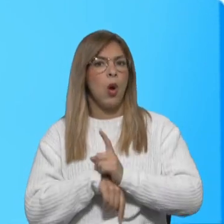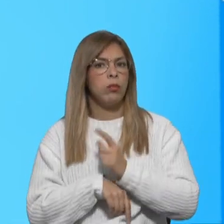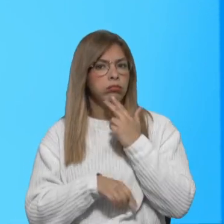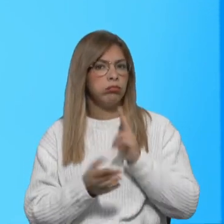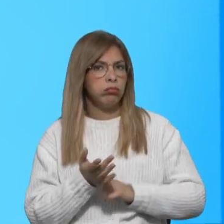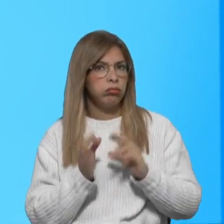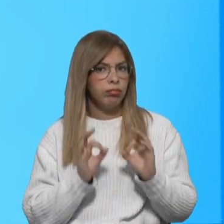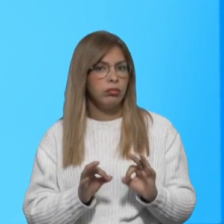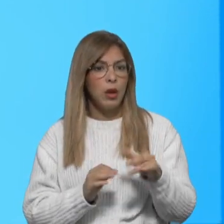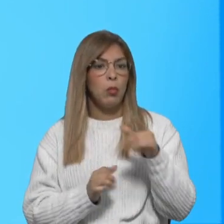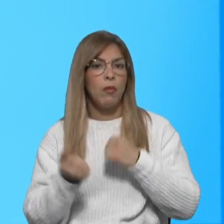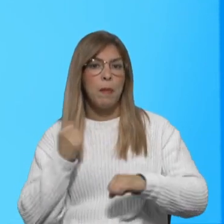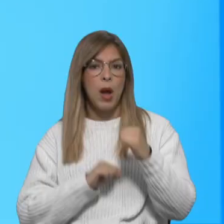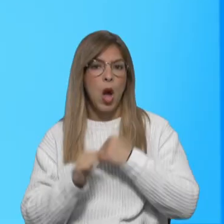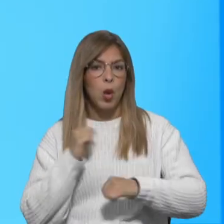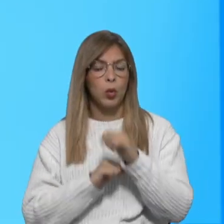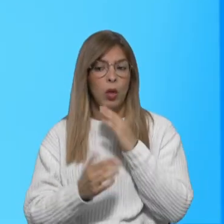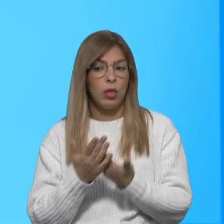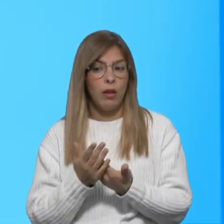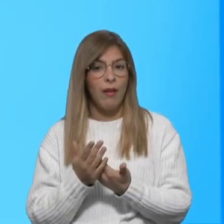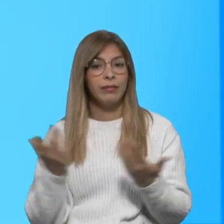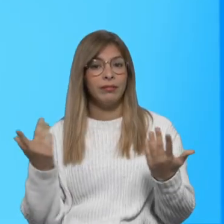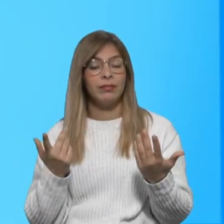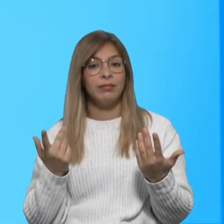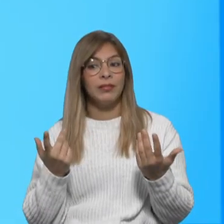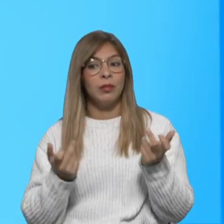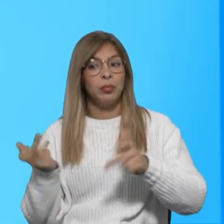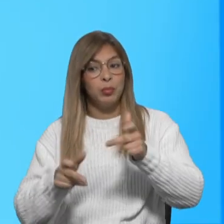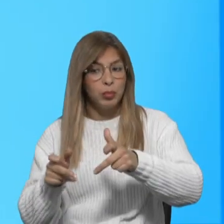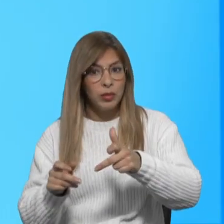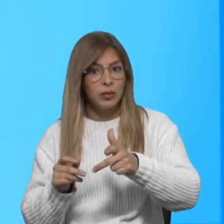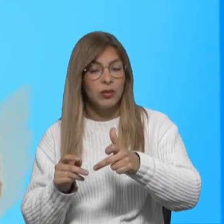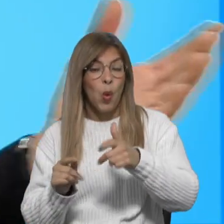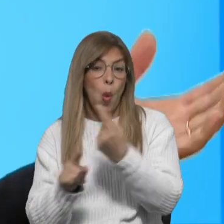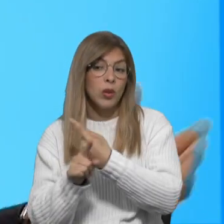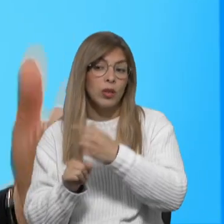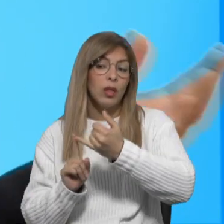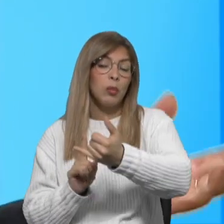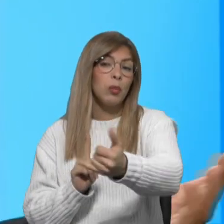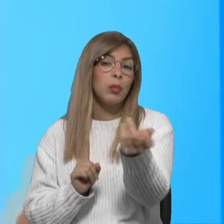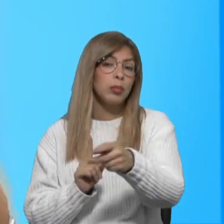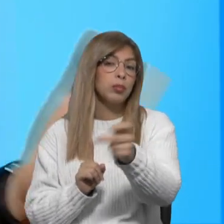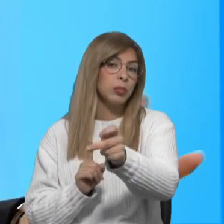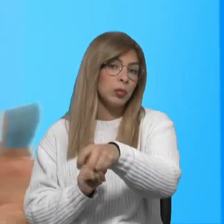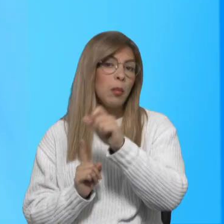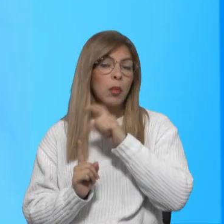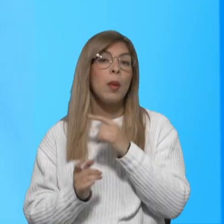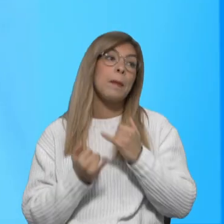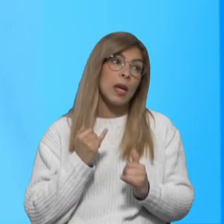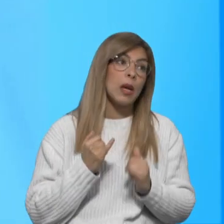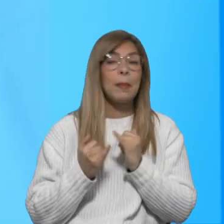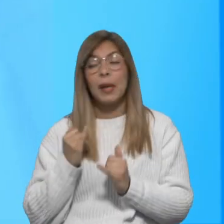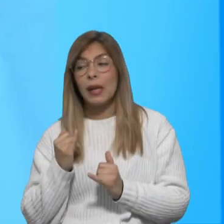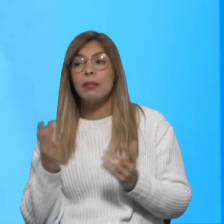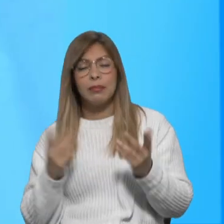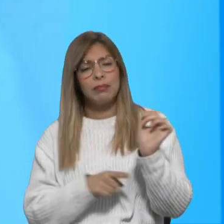que mexe tem contraindicações, não é? E, portanto, há realmente perigo. Se a pergunta é essa, há perigo ou não há perigo? Há perigo. O que é que se faz